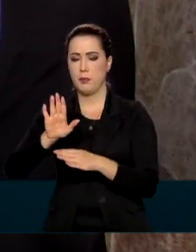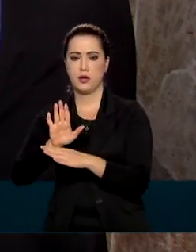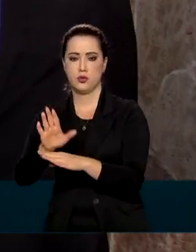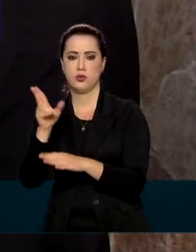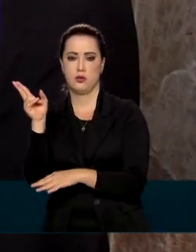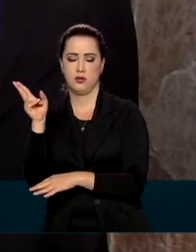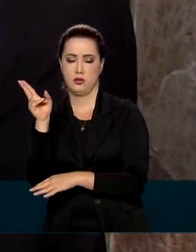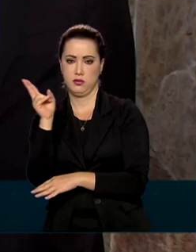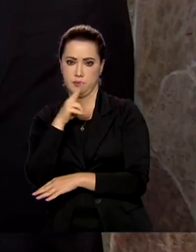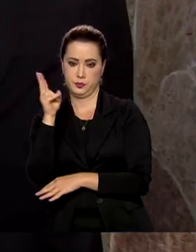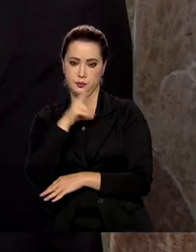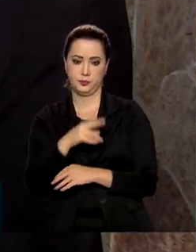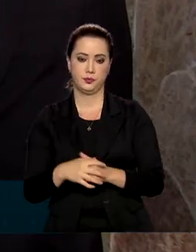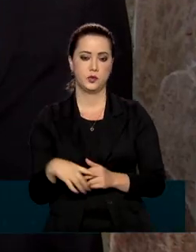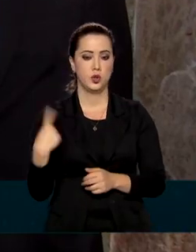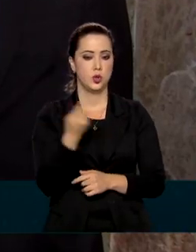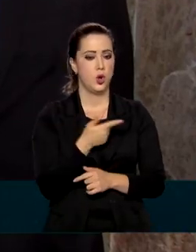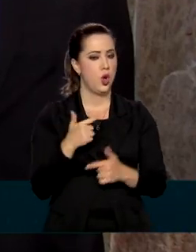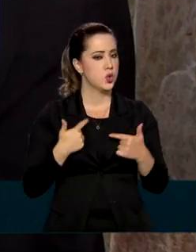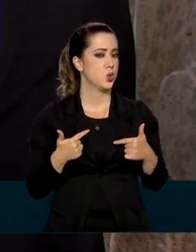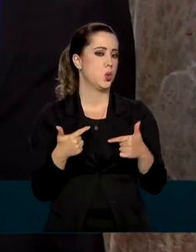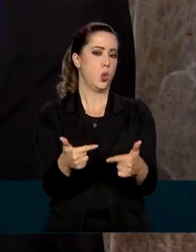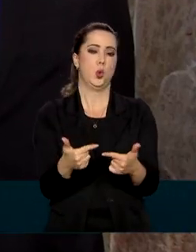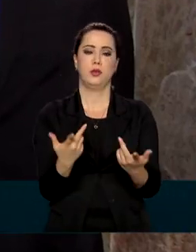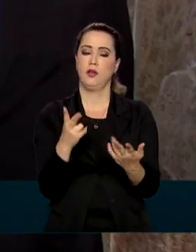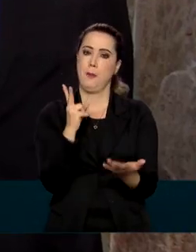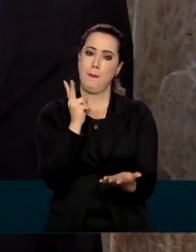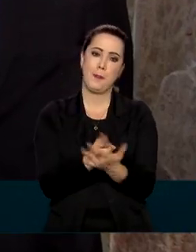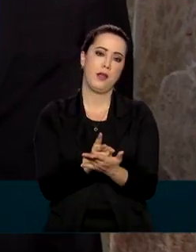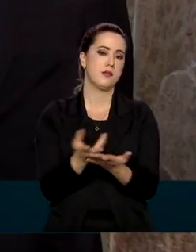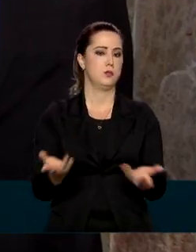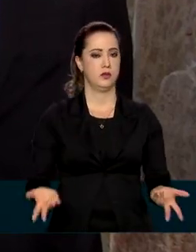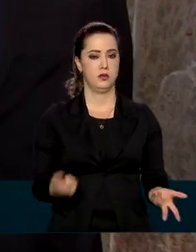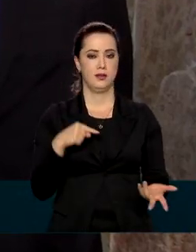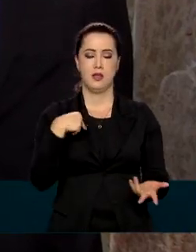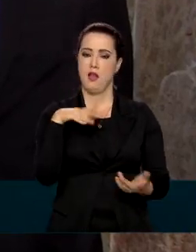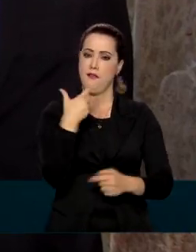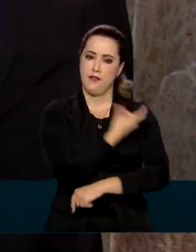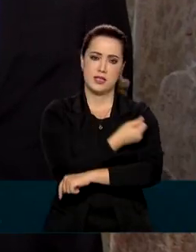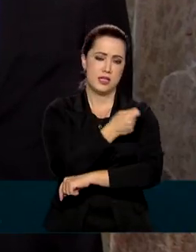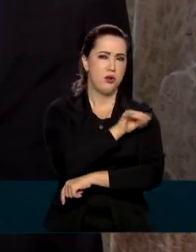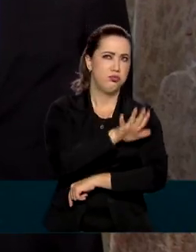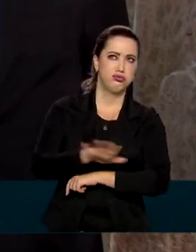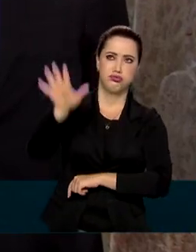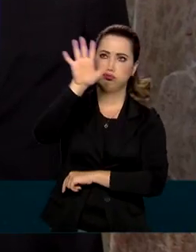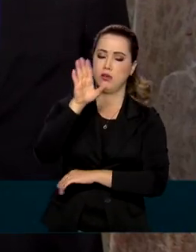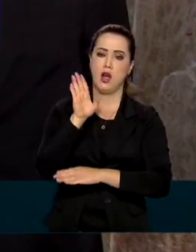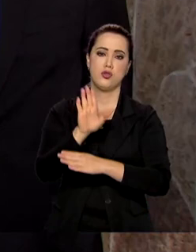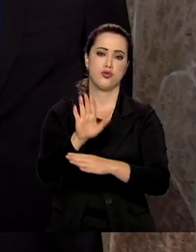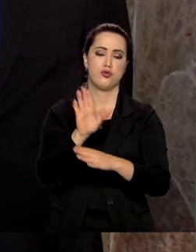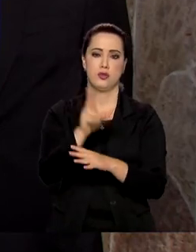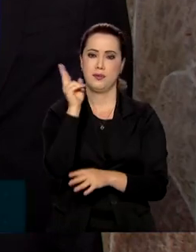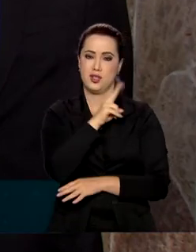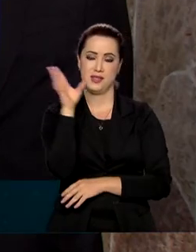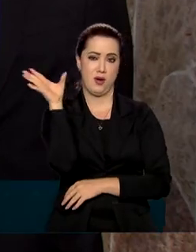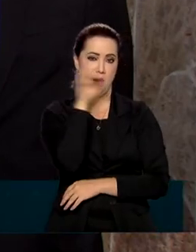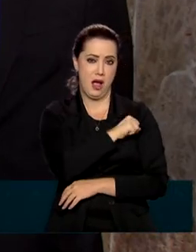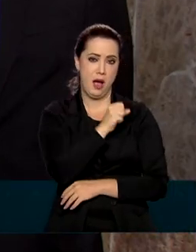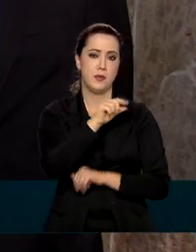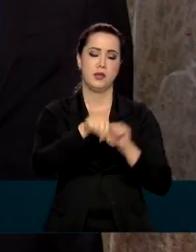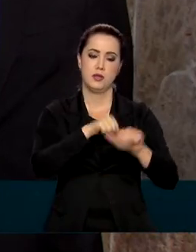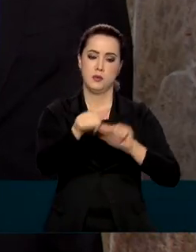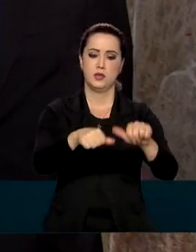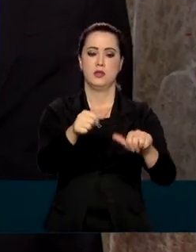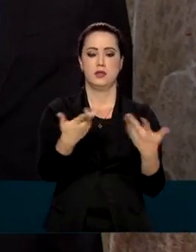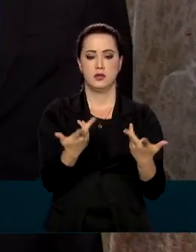estamos todos na mesma luta. É vacina em massa, auxílio emergencial o mais rápido possível e as reformas.